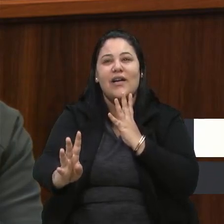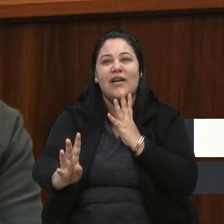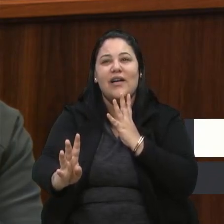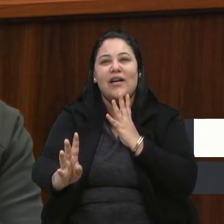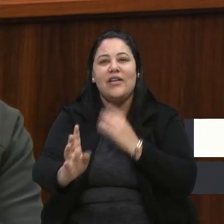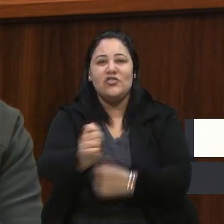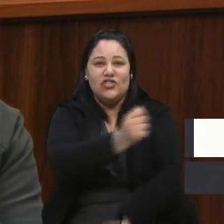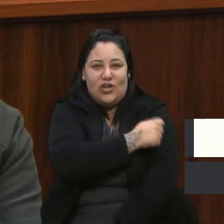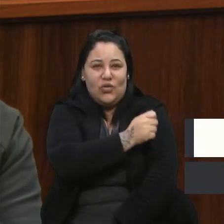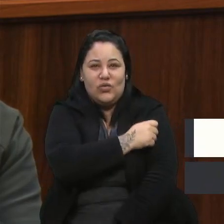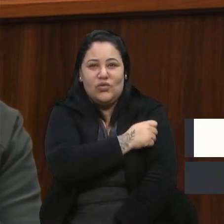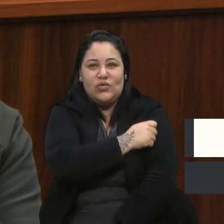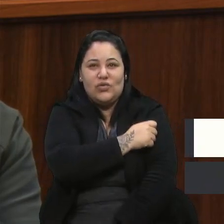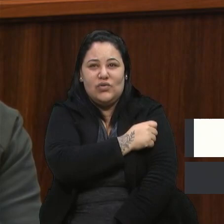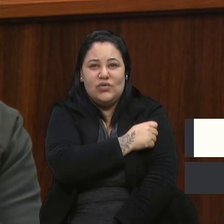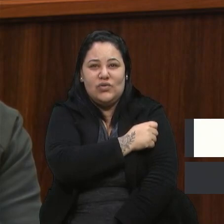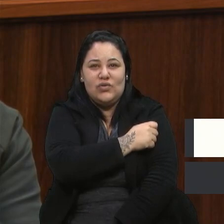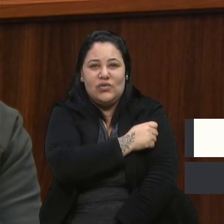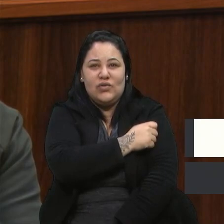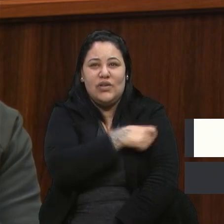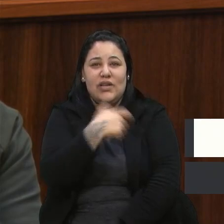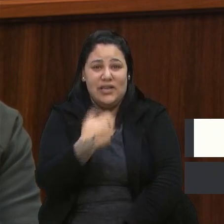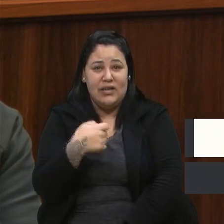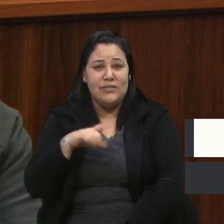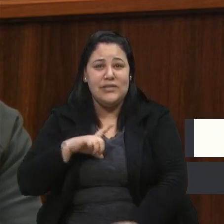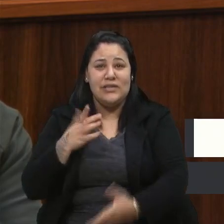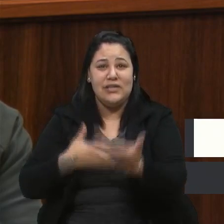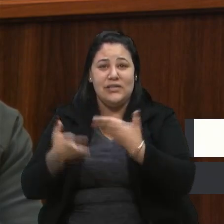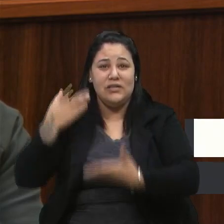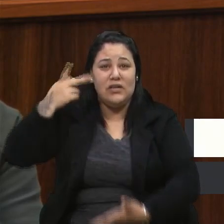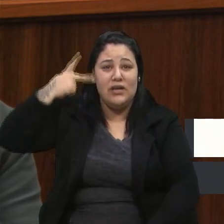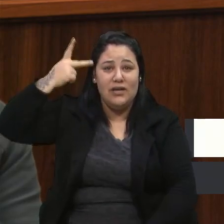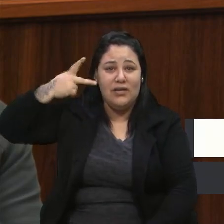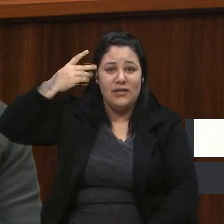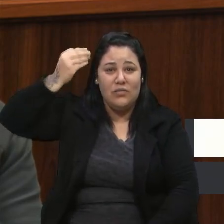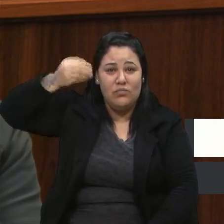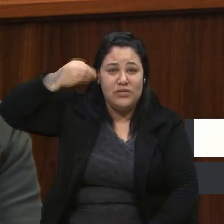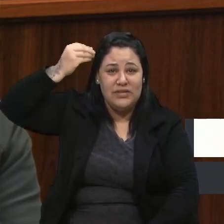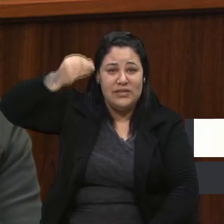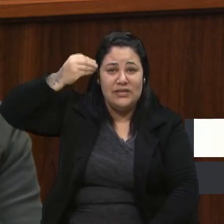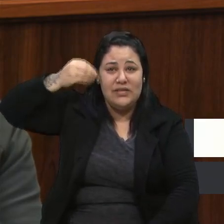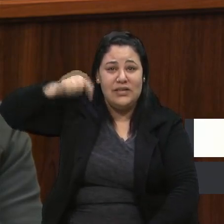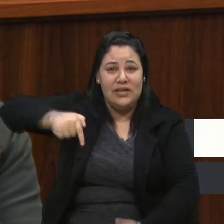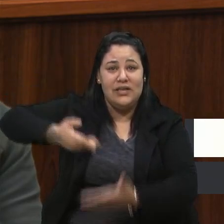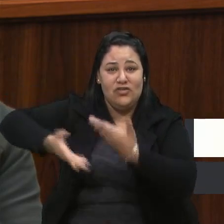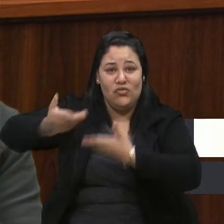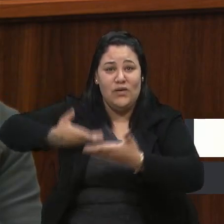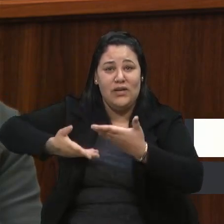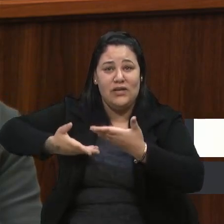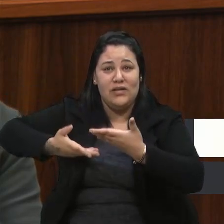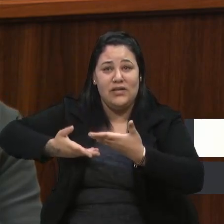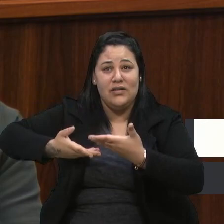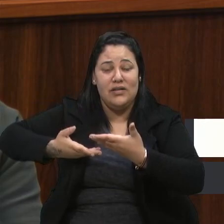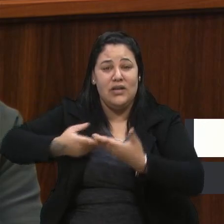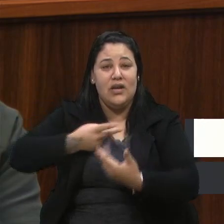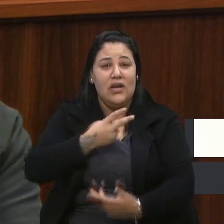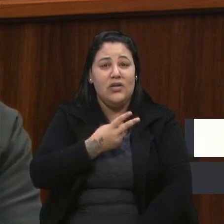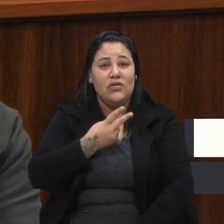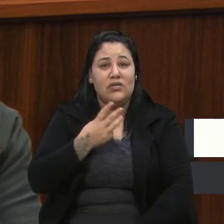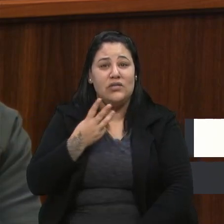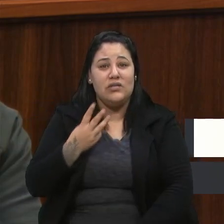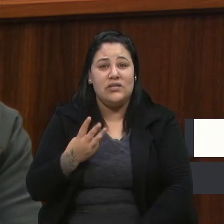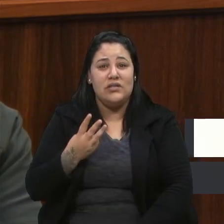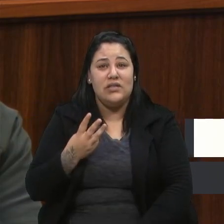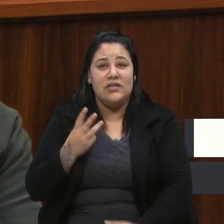para psiquiatria aqui em Caxias, para atendimento de alguma área? É 2, 3 anos de estudantes